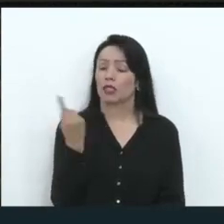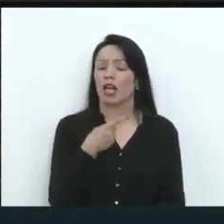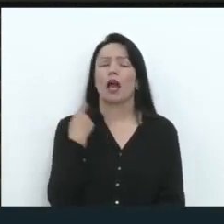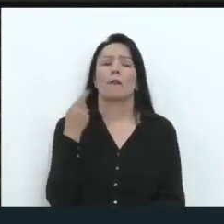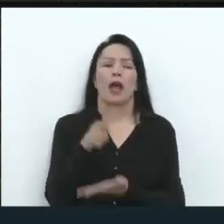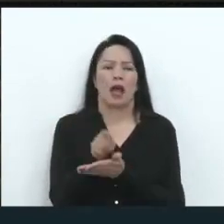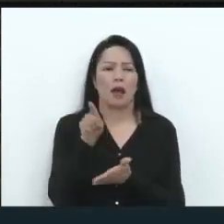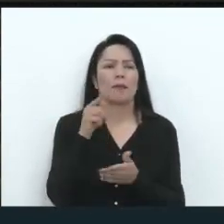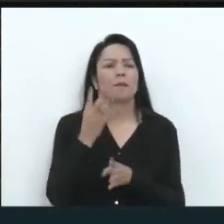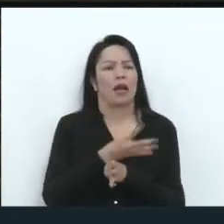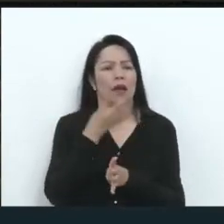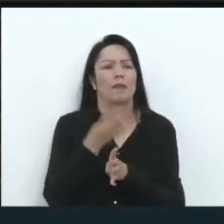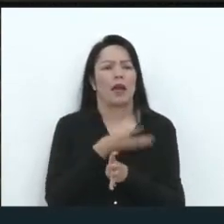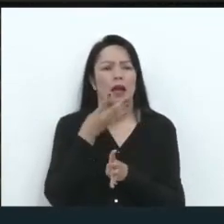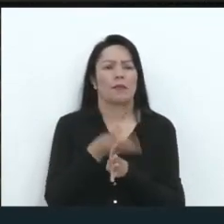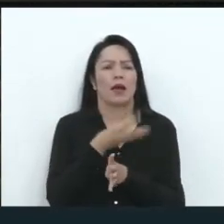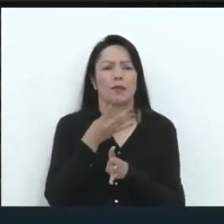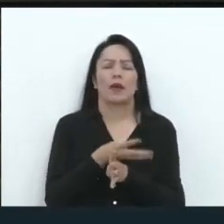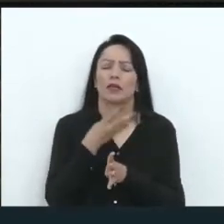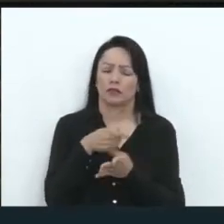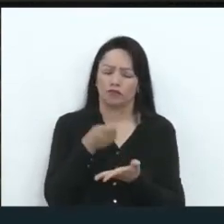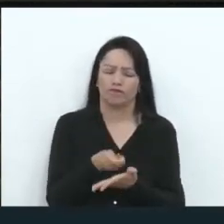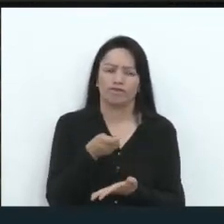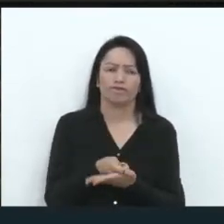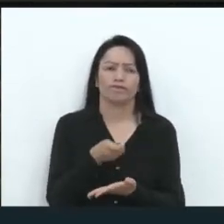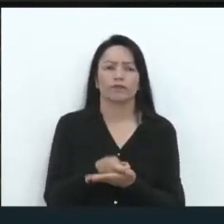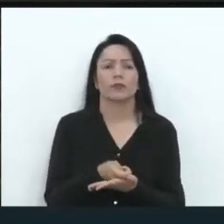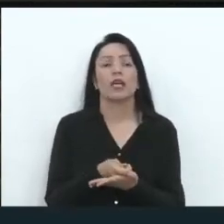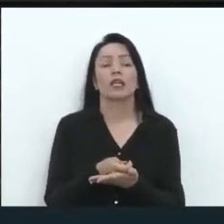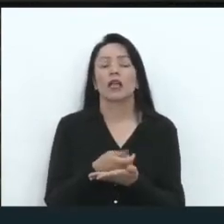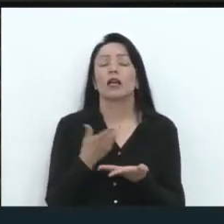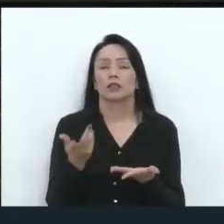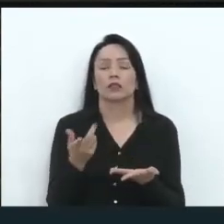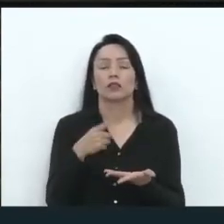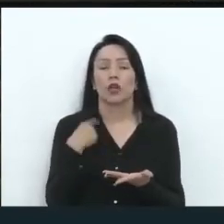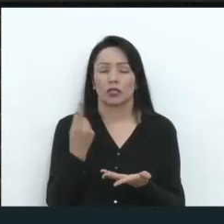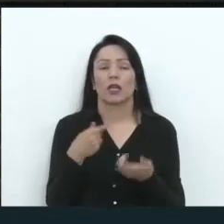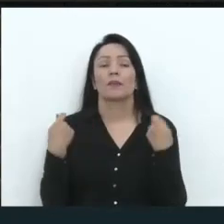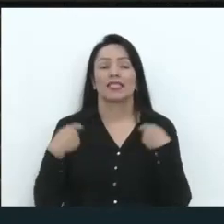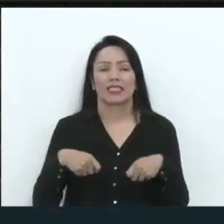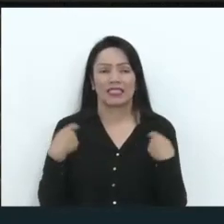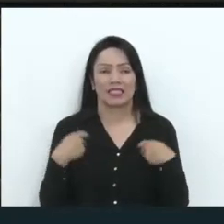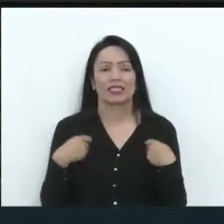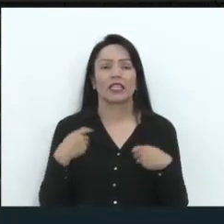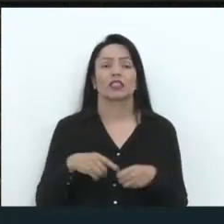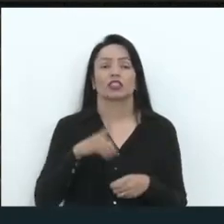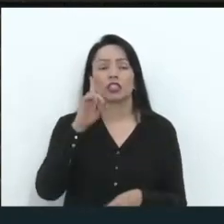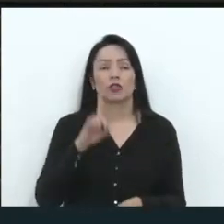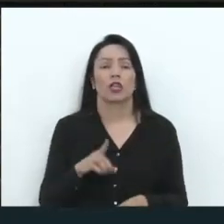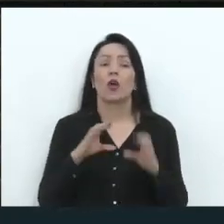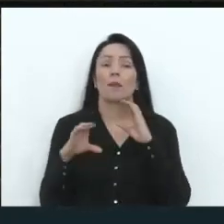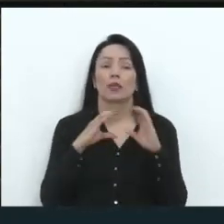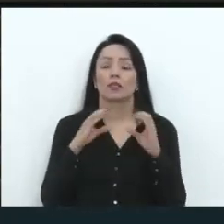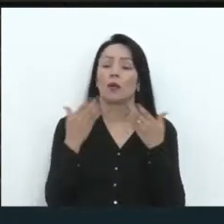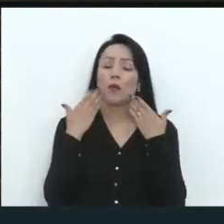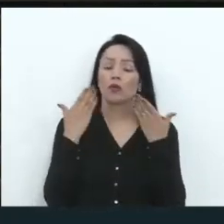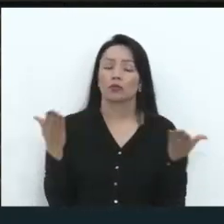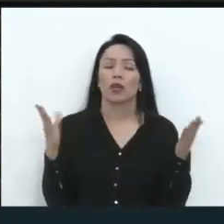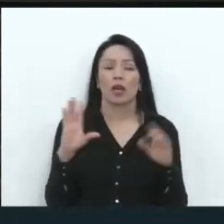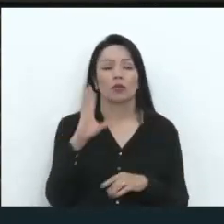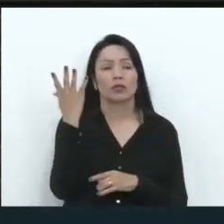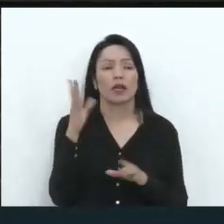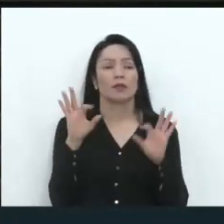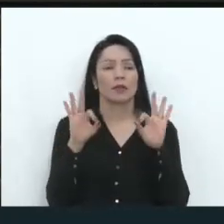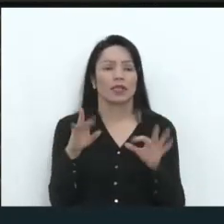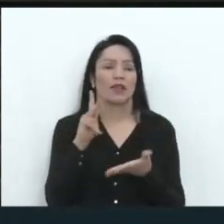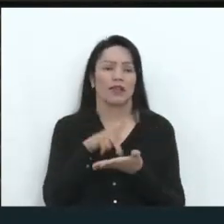nossa persistência, da nossa insistência. Então, deveria sim a diretoria de comunicação expor os fatos como ele é,